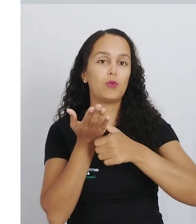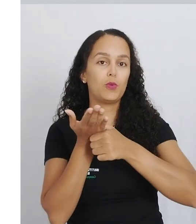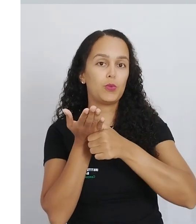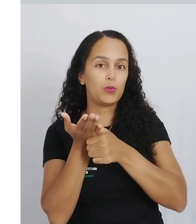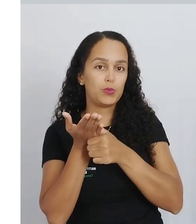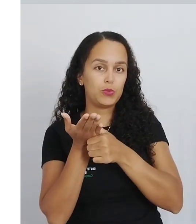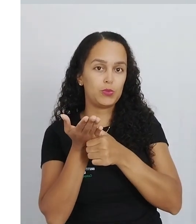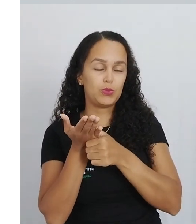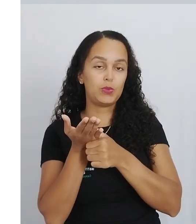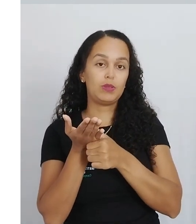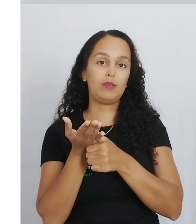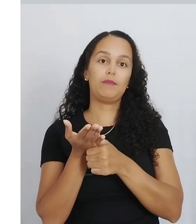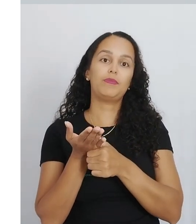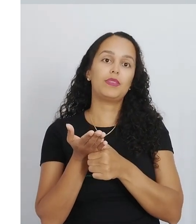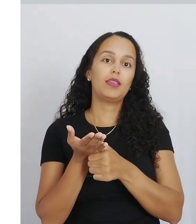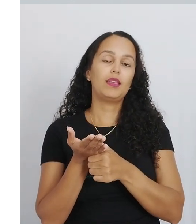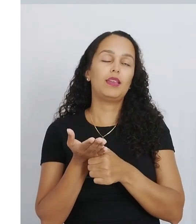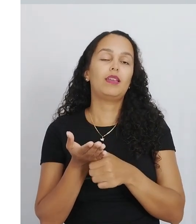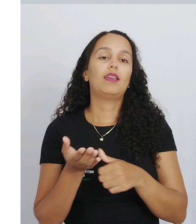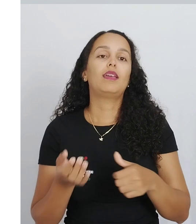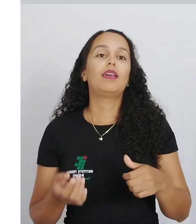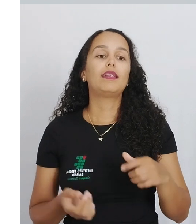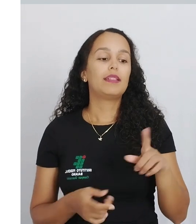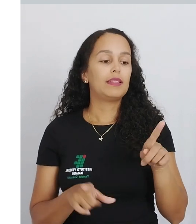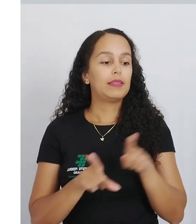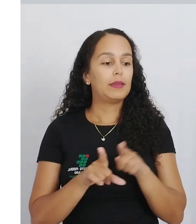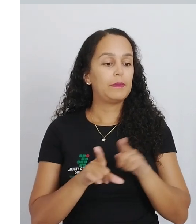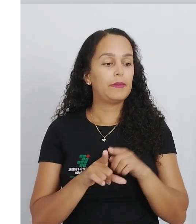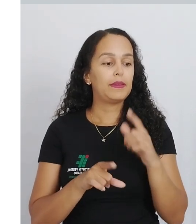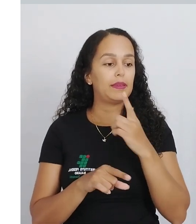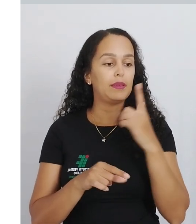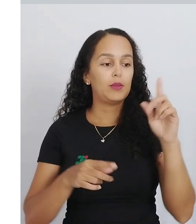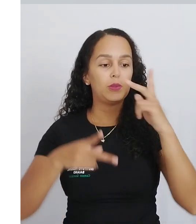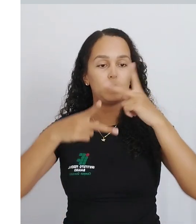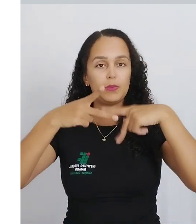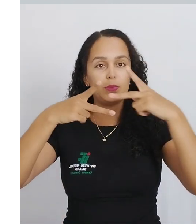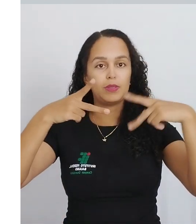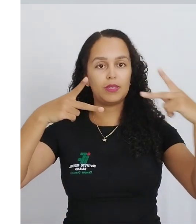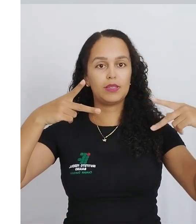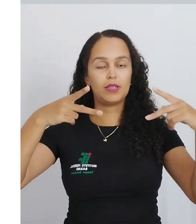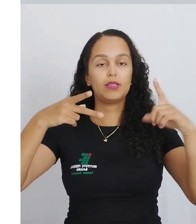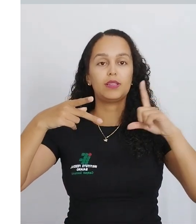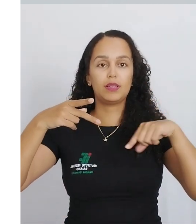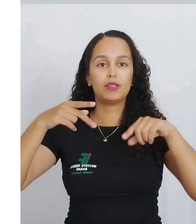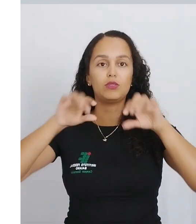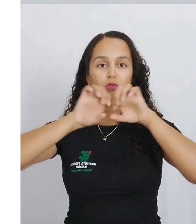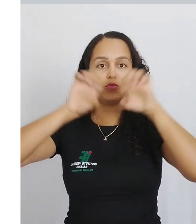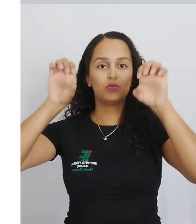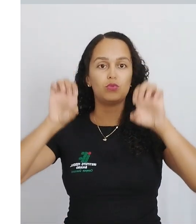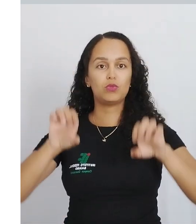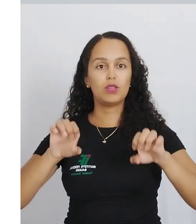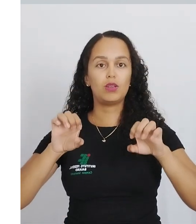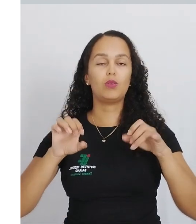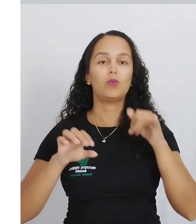são essas moléculas estruturais, que têm essa função plástica, como por